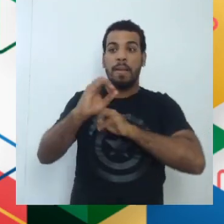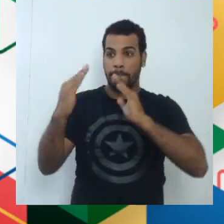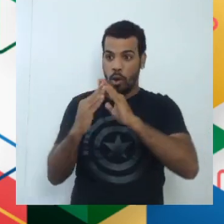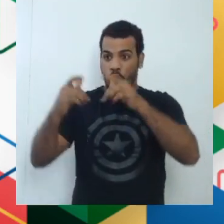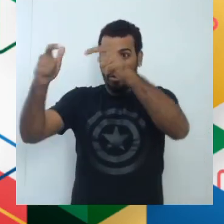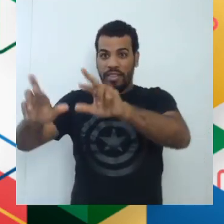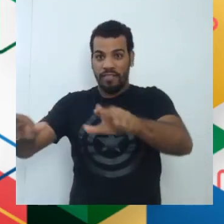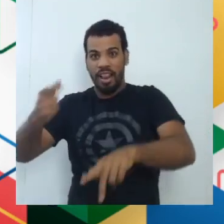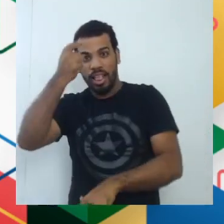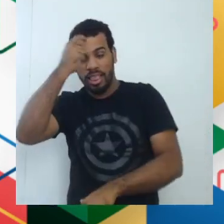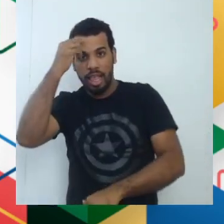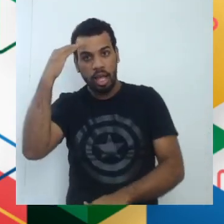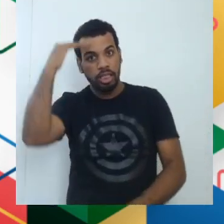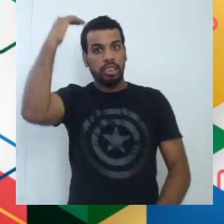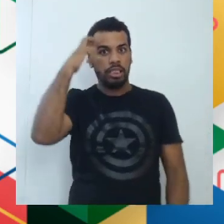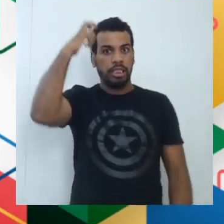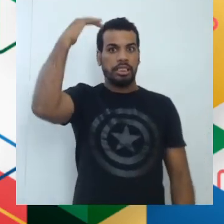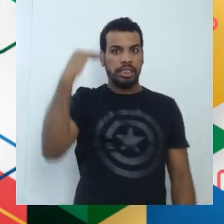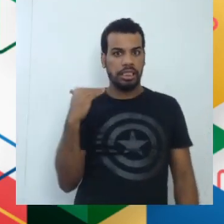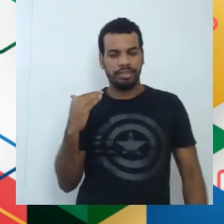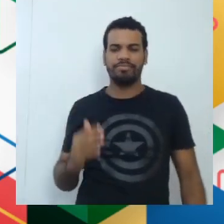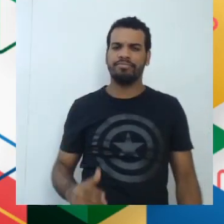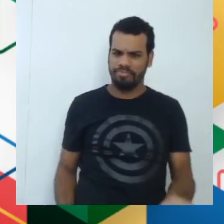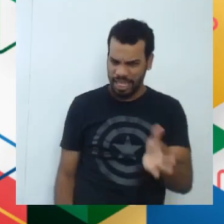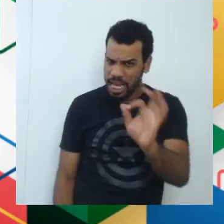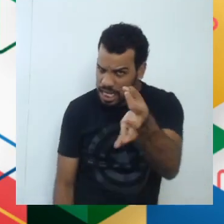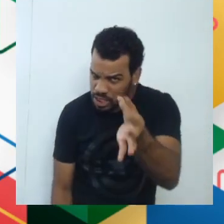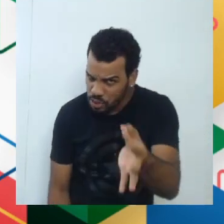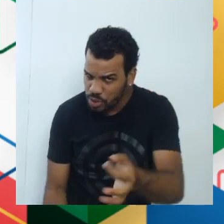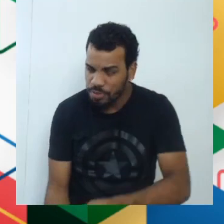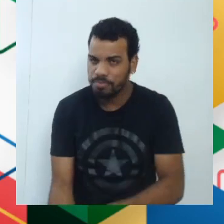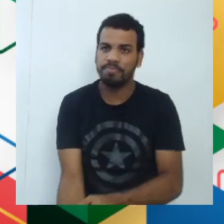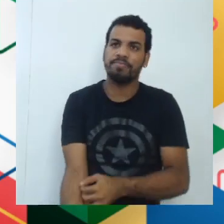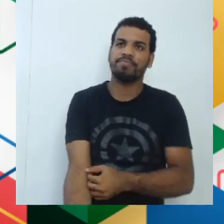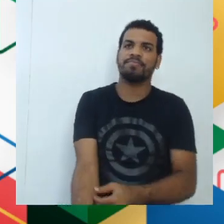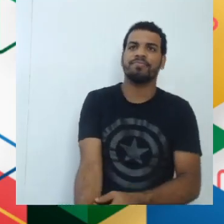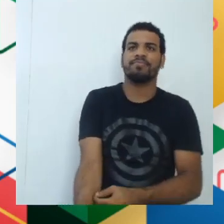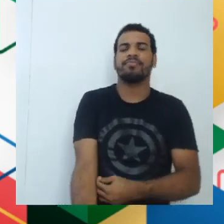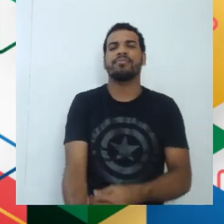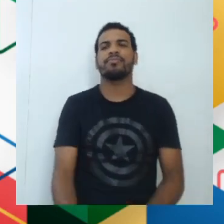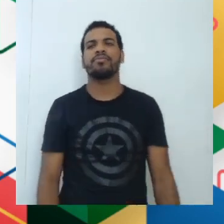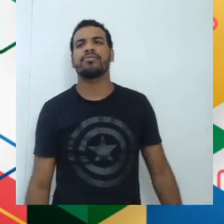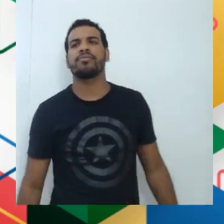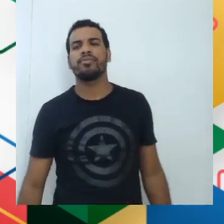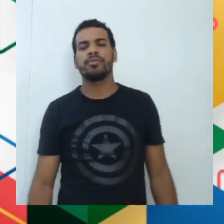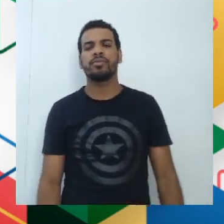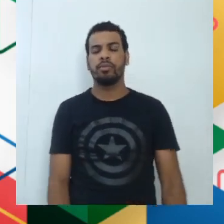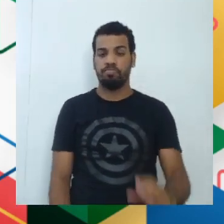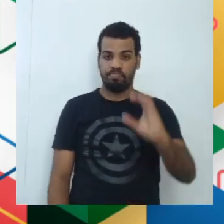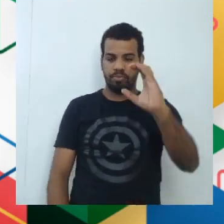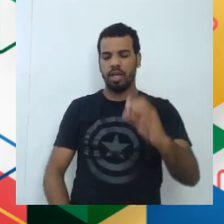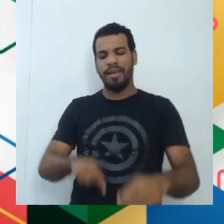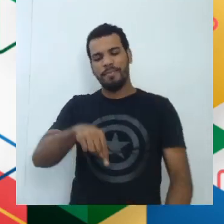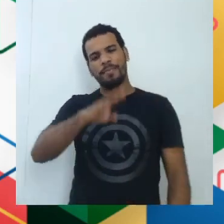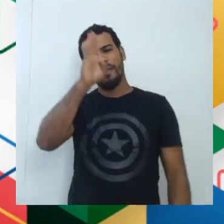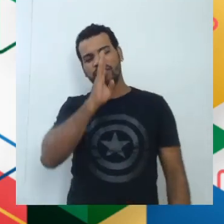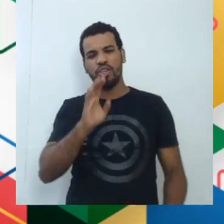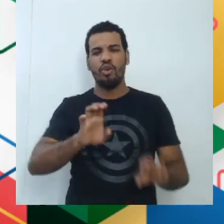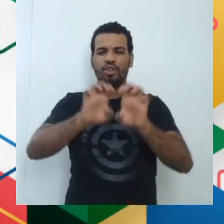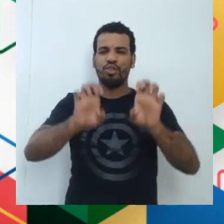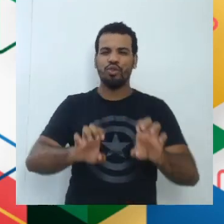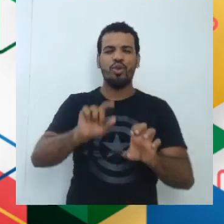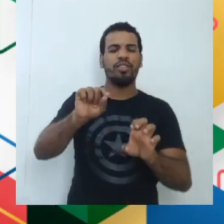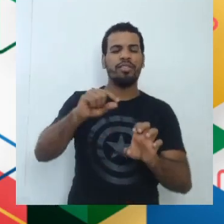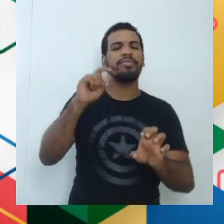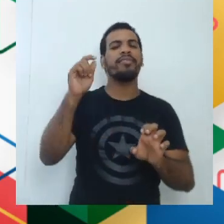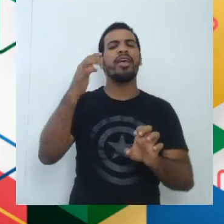determinam as estruturas sociais. Será que é isso mesmo? Olha a letra C. As estruturas sociais no Brasil podem ser